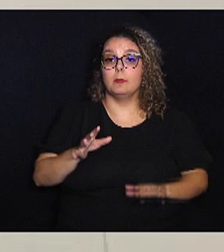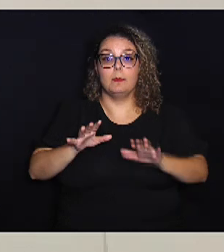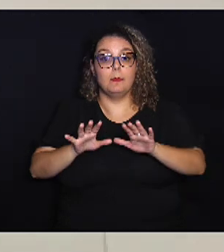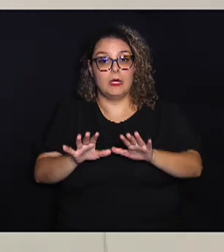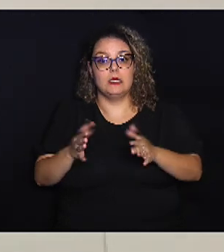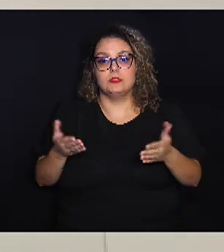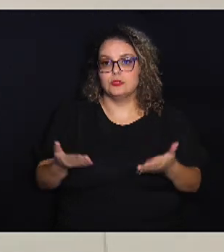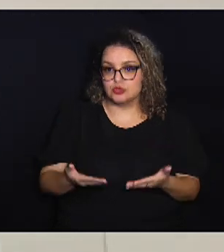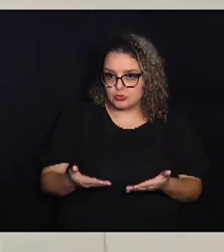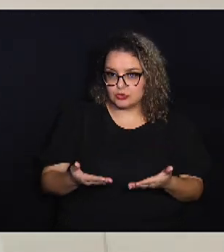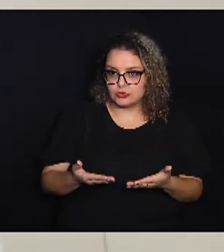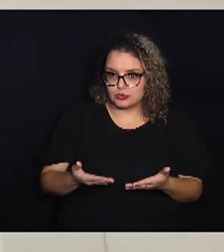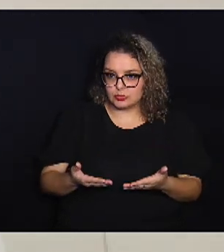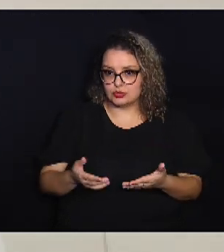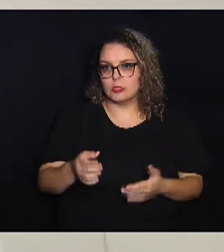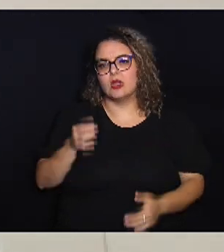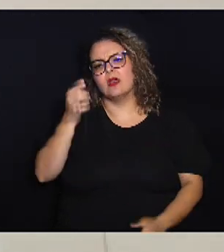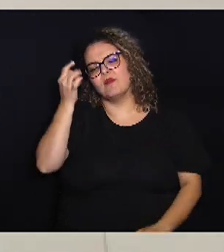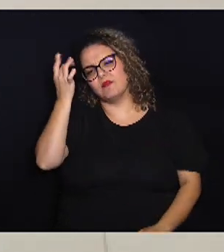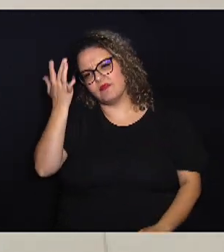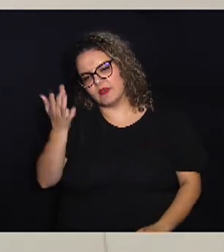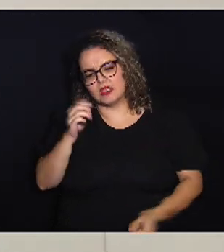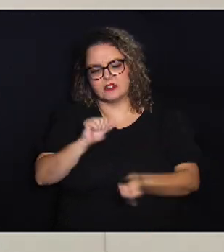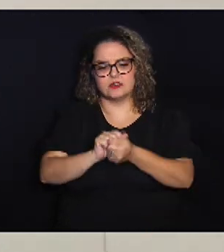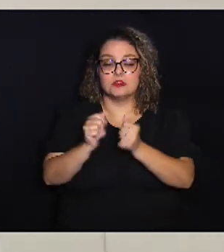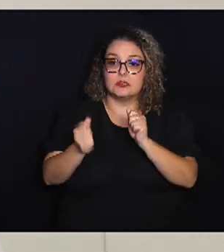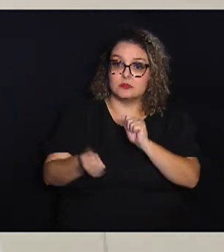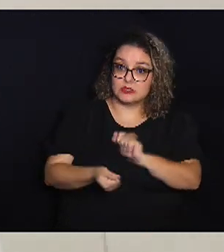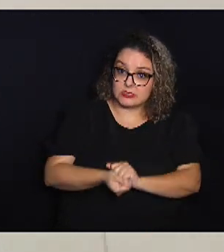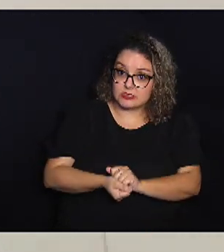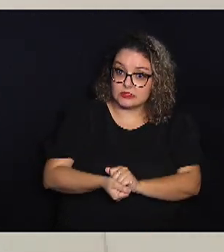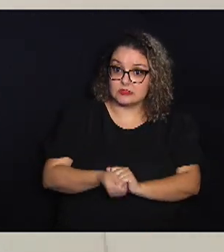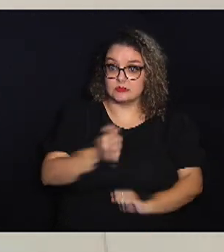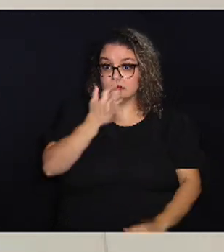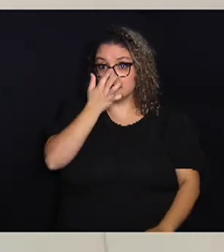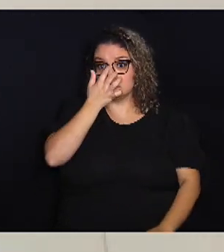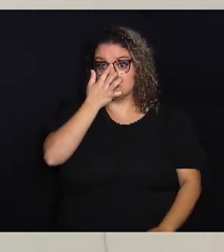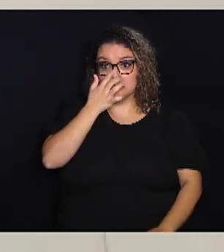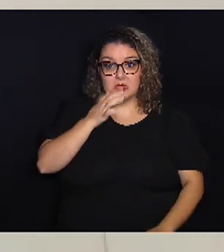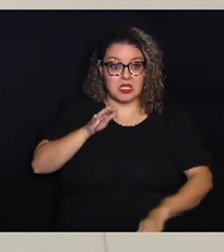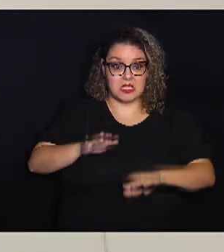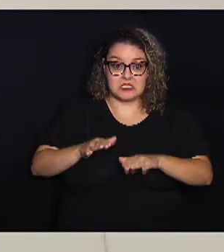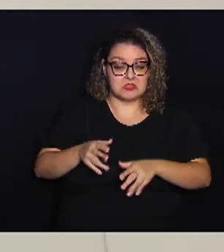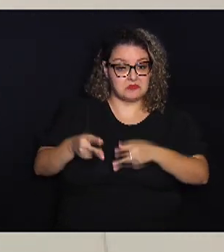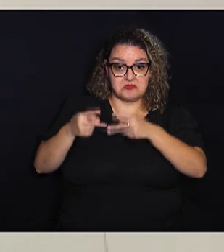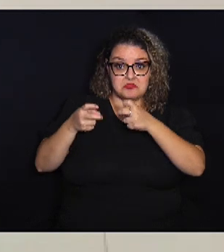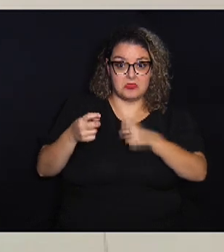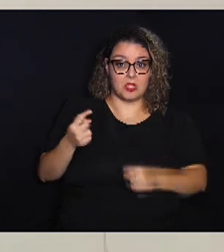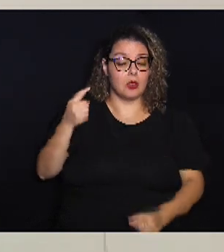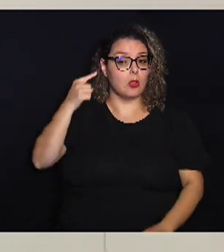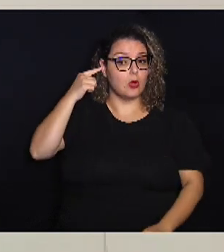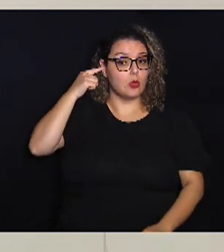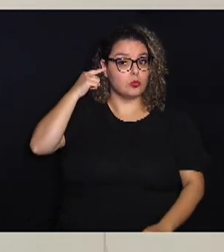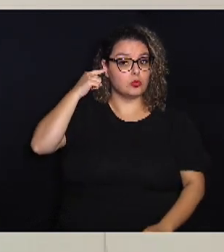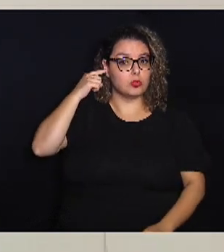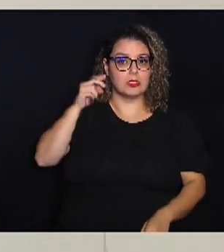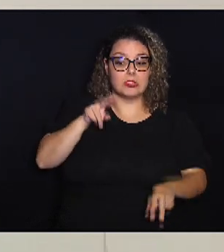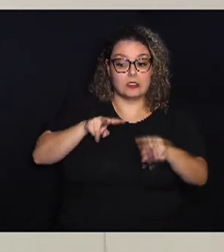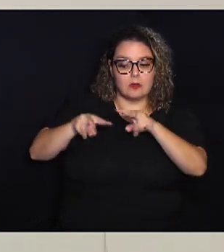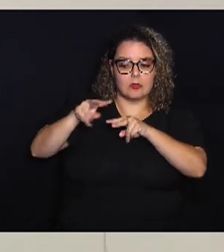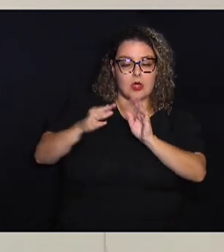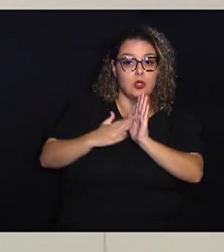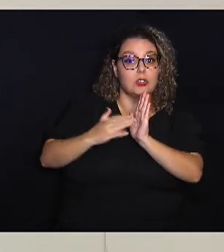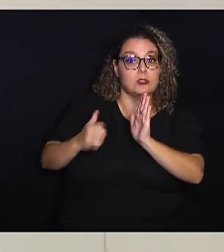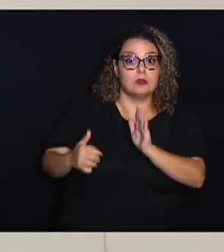hoje em dia é muito fácil a adaptação, ela pode ser imperceptível, então a estética dos aparelhos